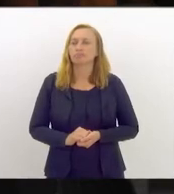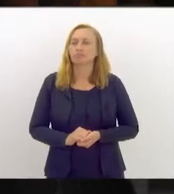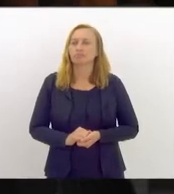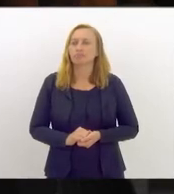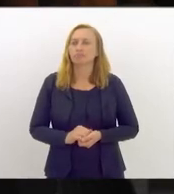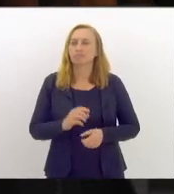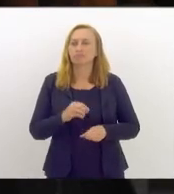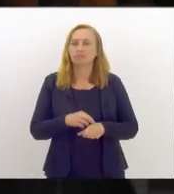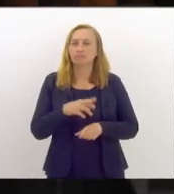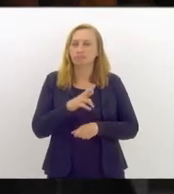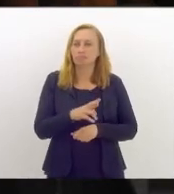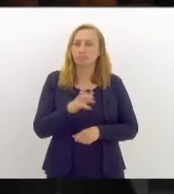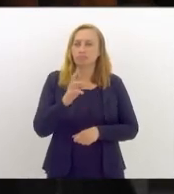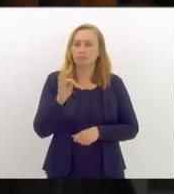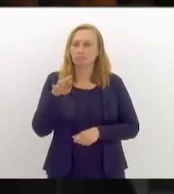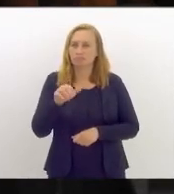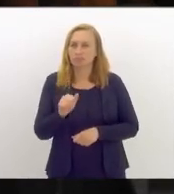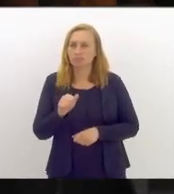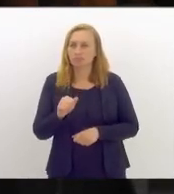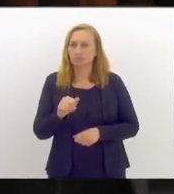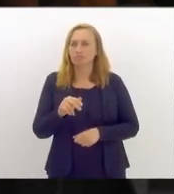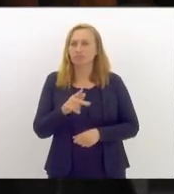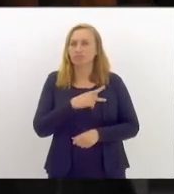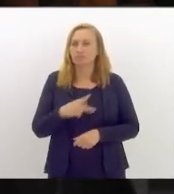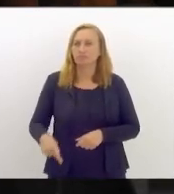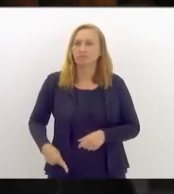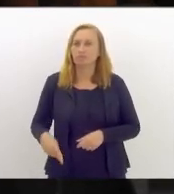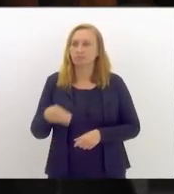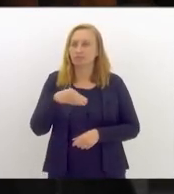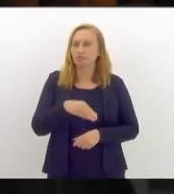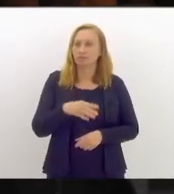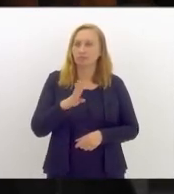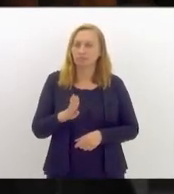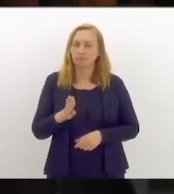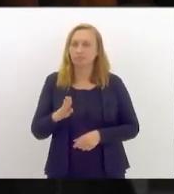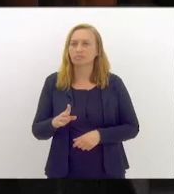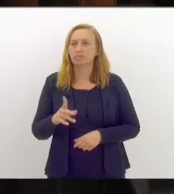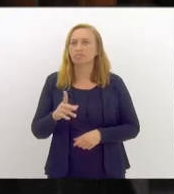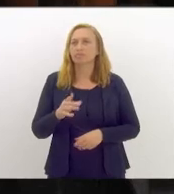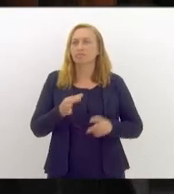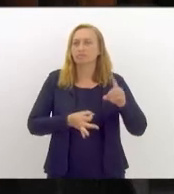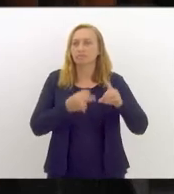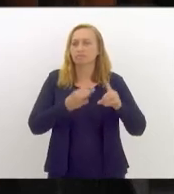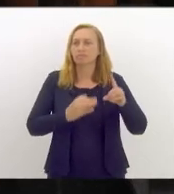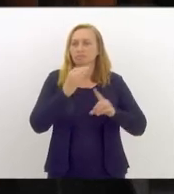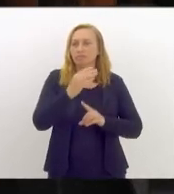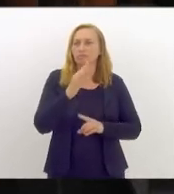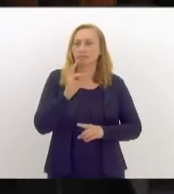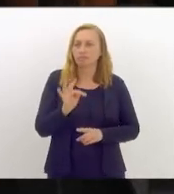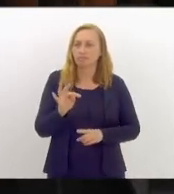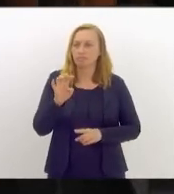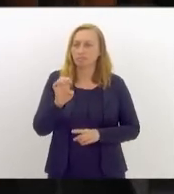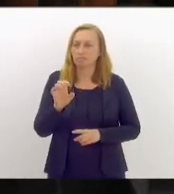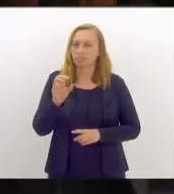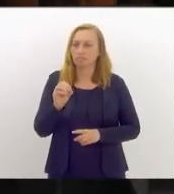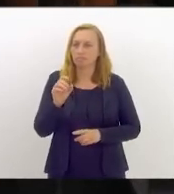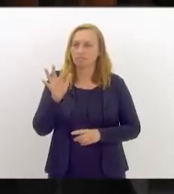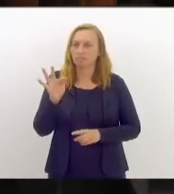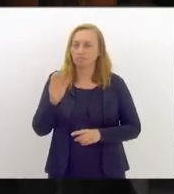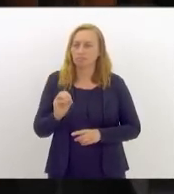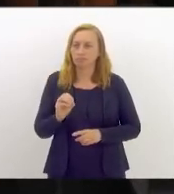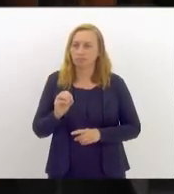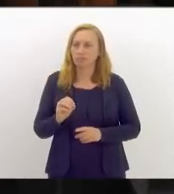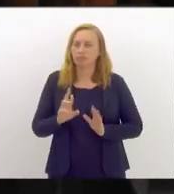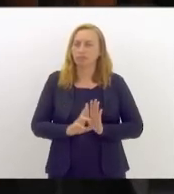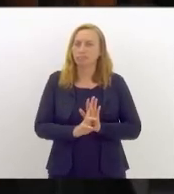Doutora Renata Gil presidente da MB Desembargador Teófilo representando o